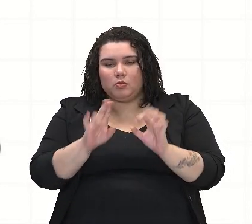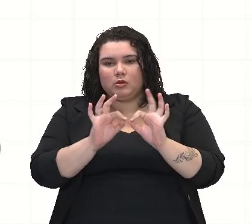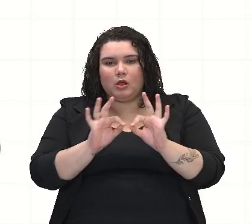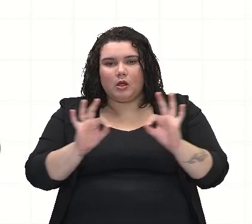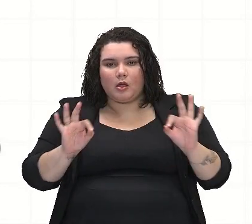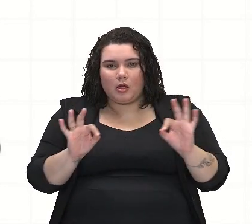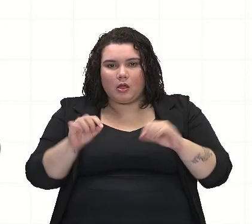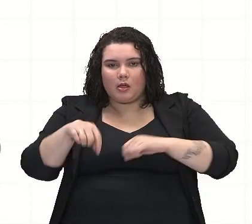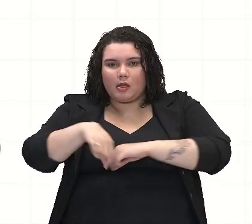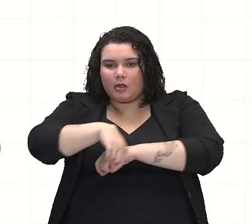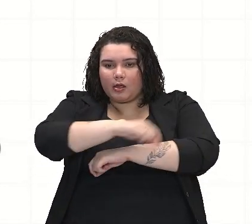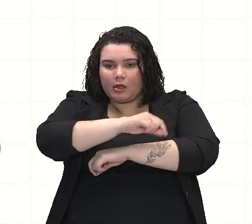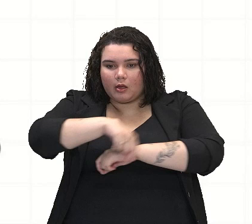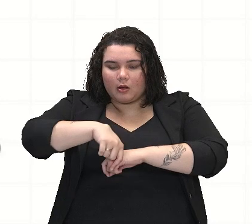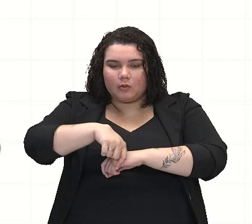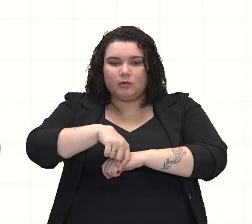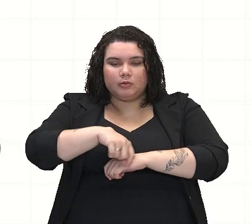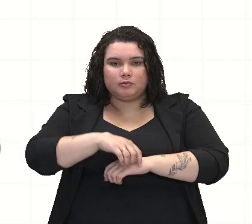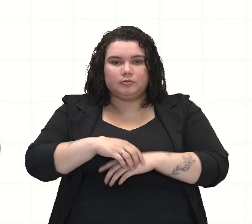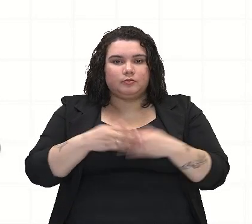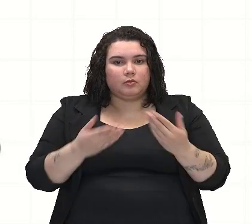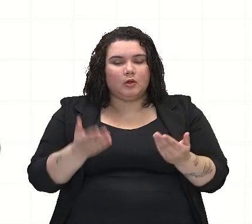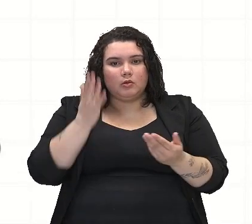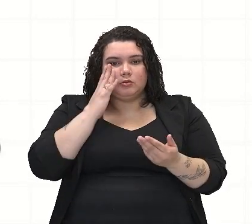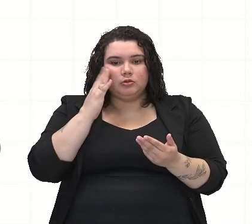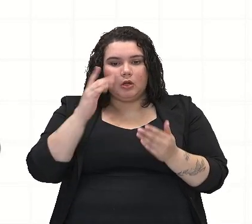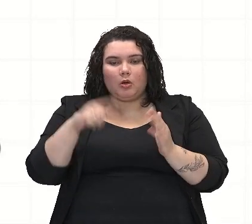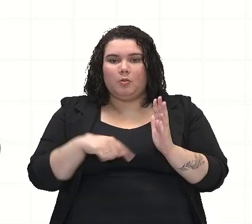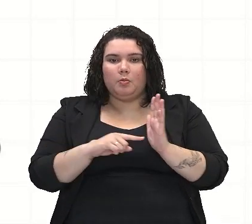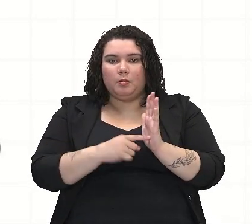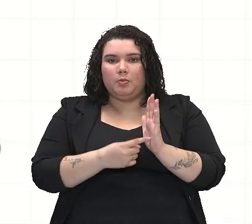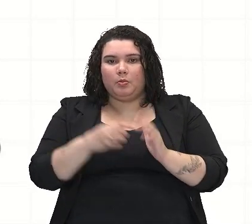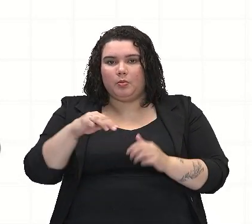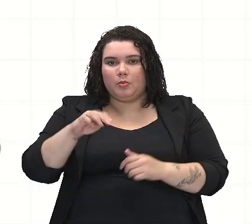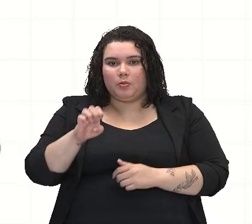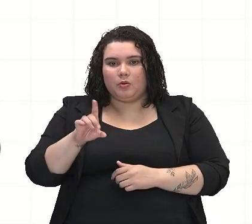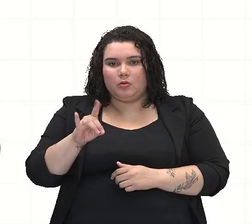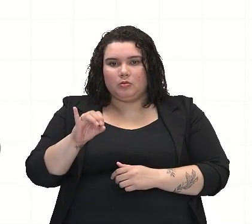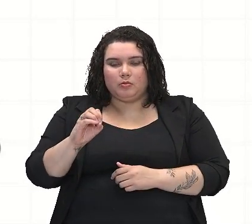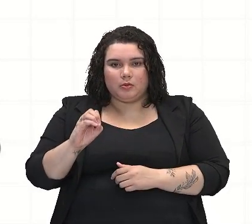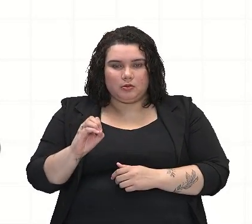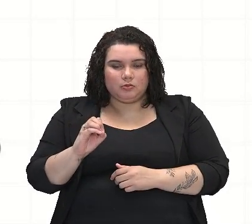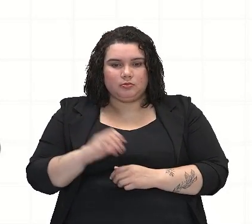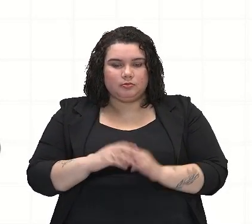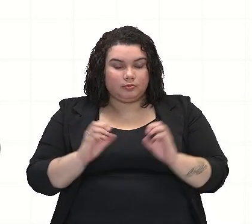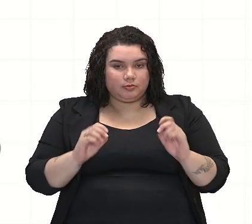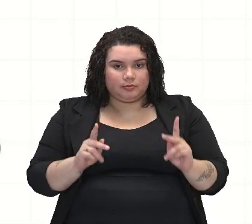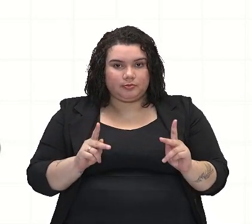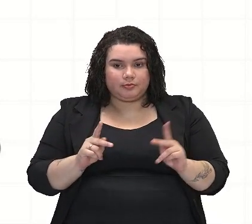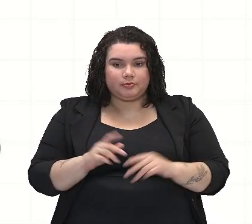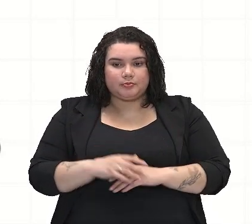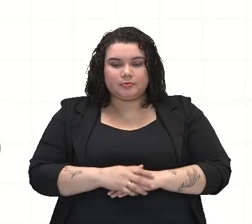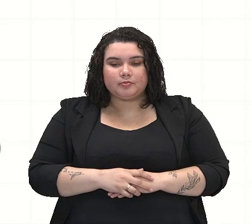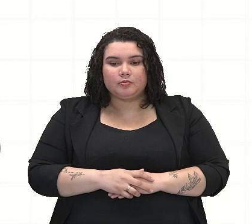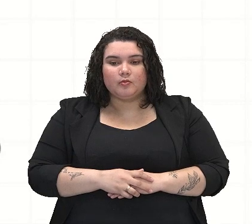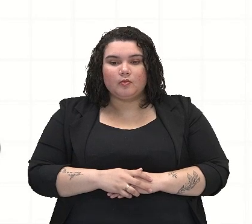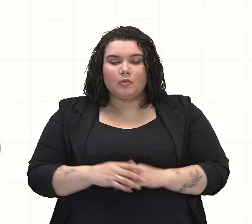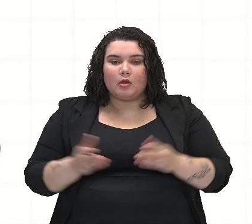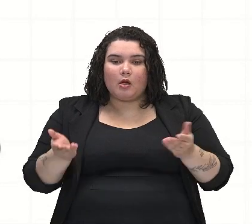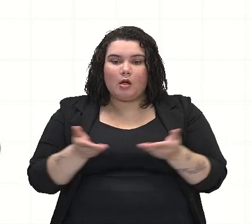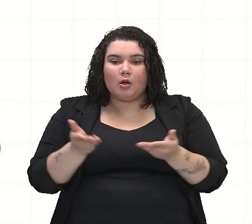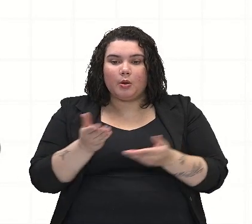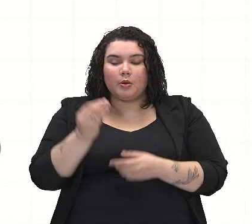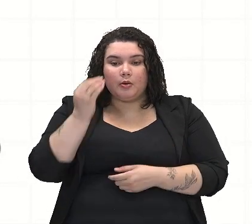coloco no 2 e sei que é o ponto médio, tá? Muito bem. Agora nós